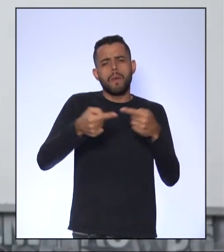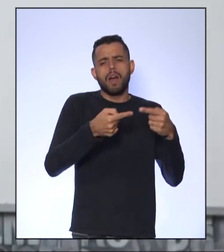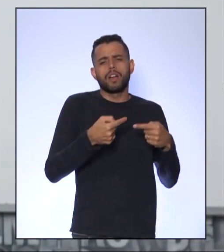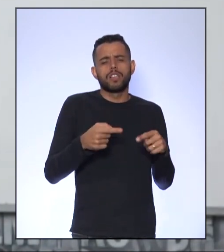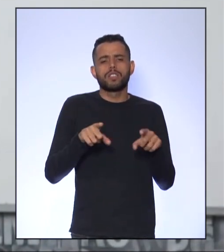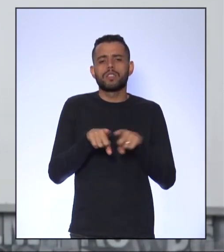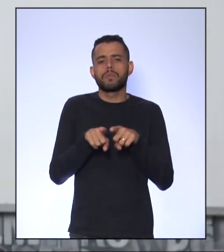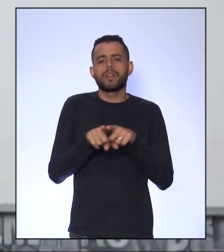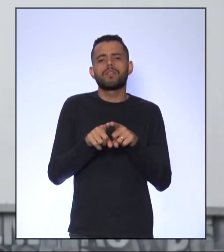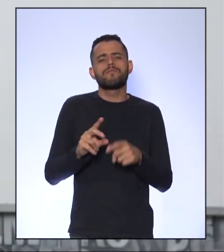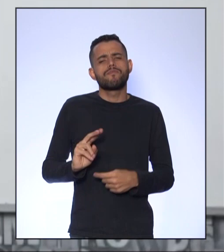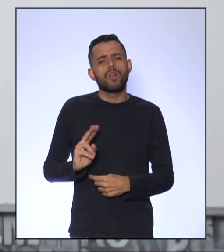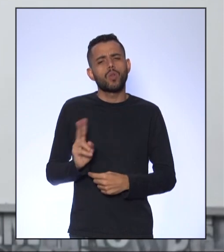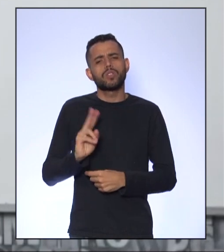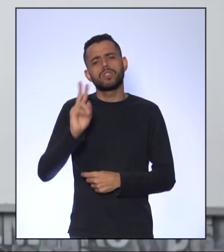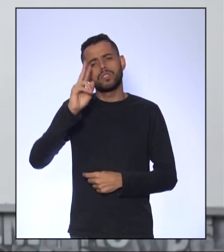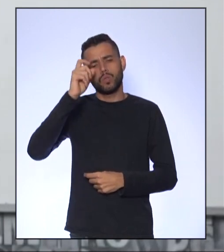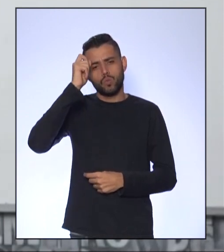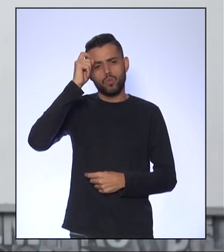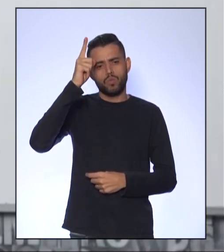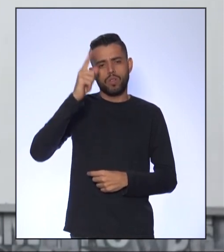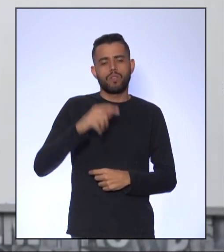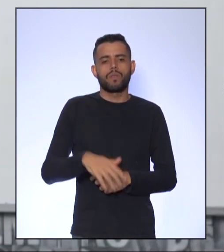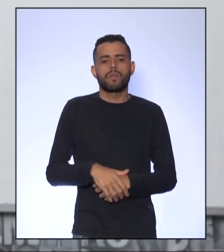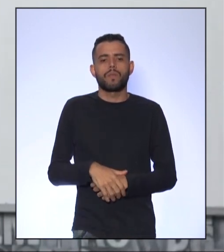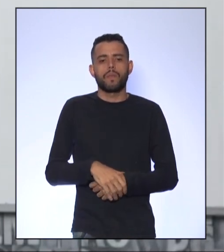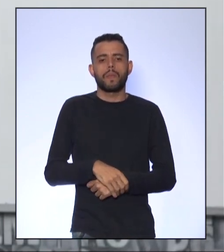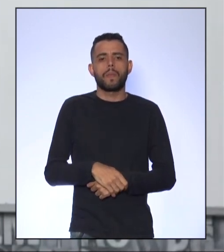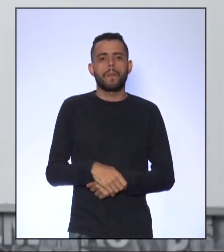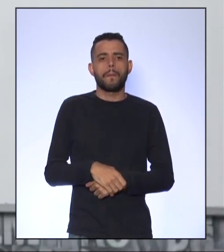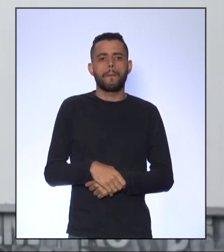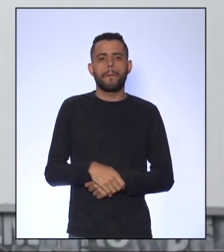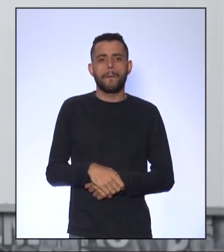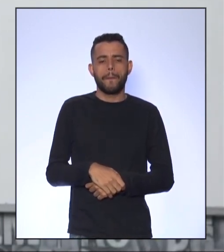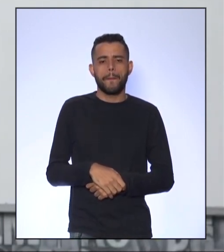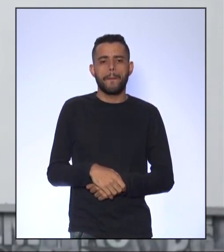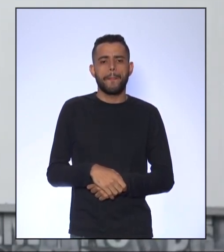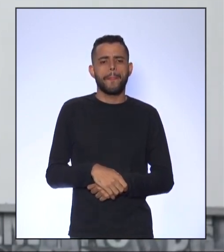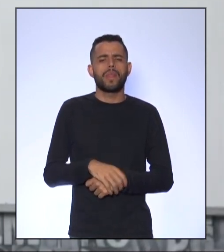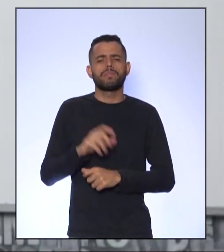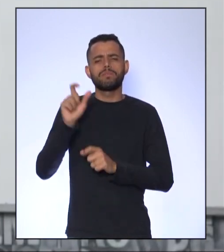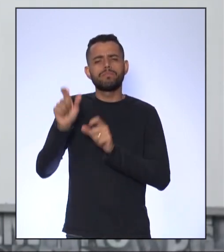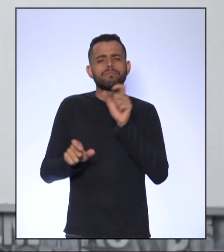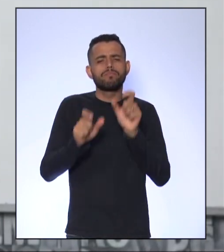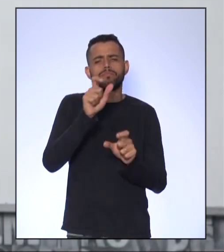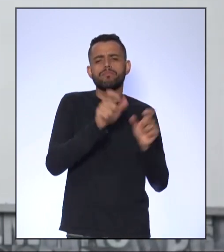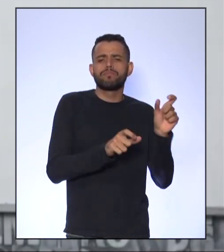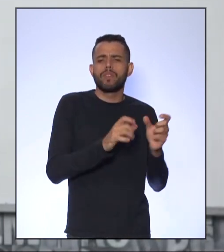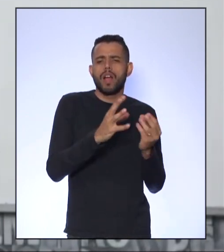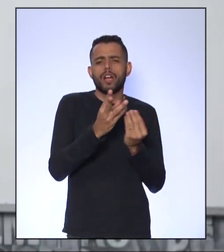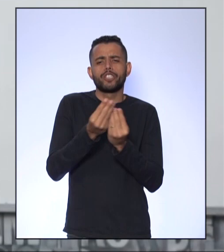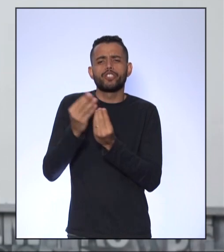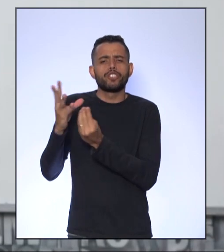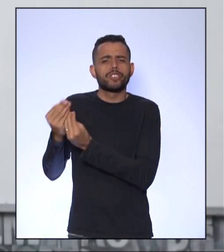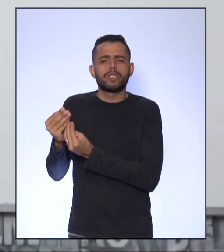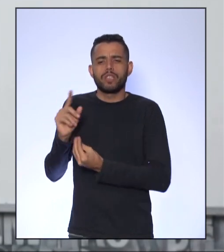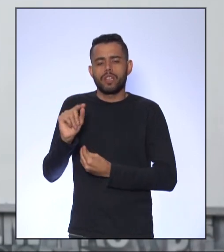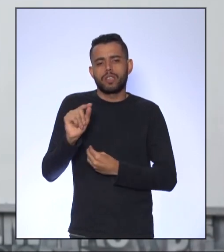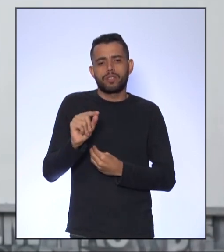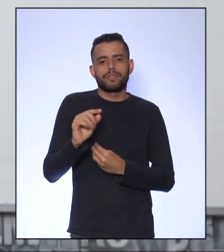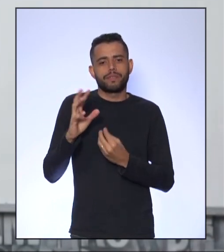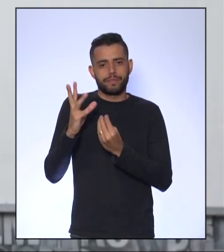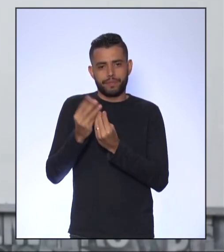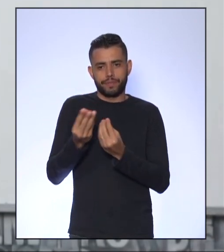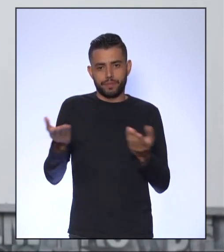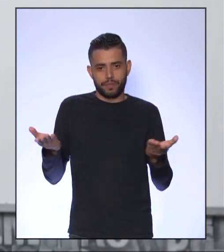como objeto de valorização cultural. Quem eram esses artistas? Os artistas, neste momento,